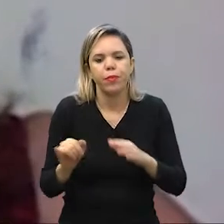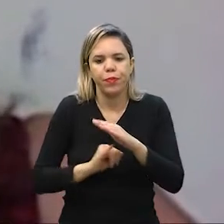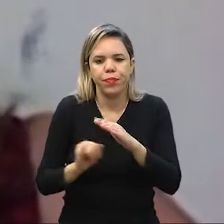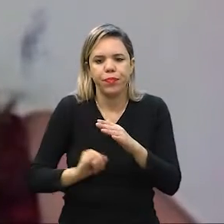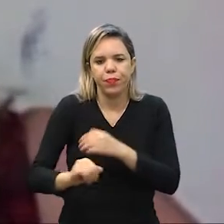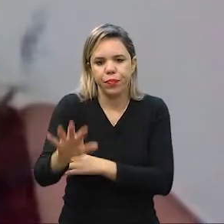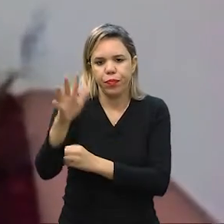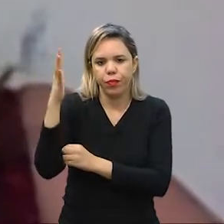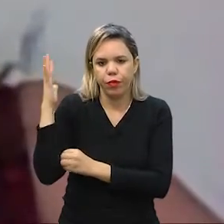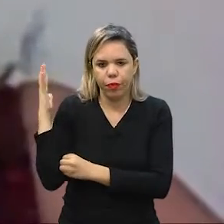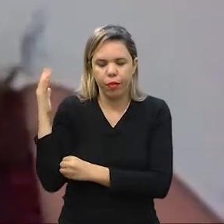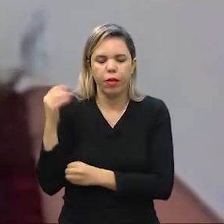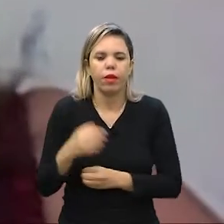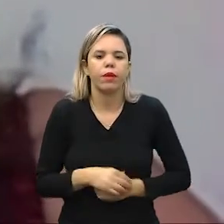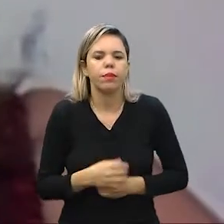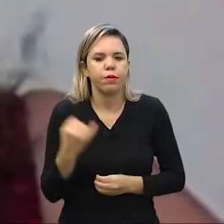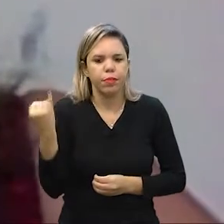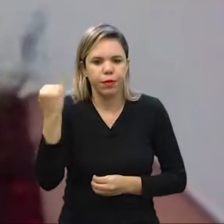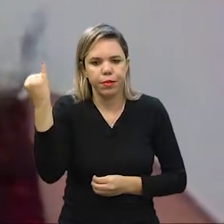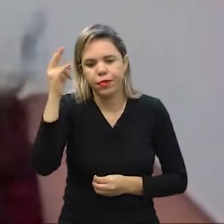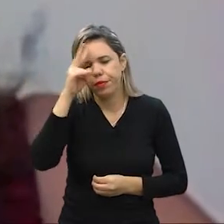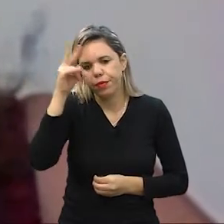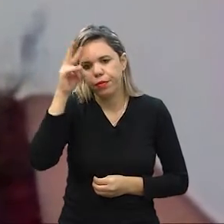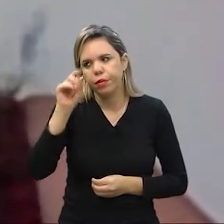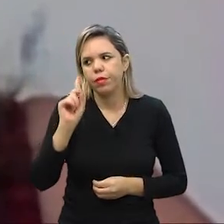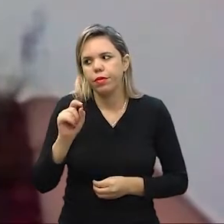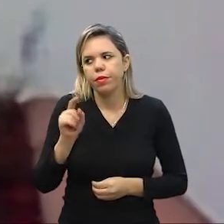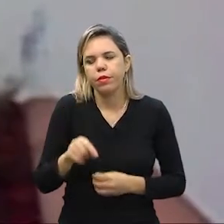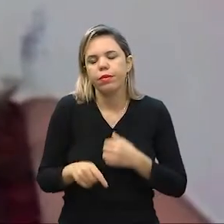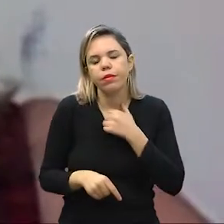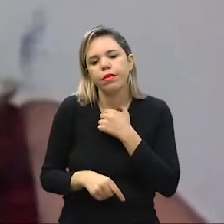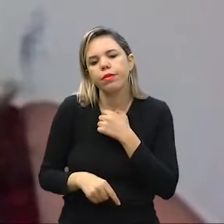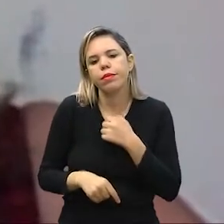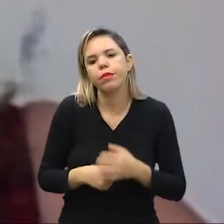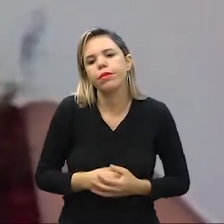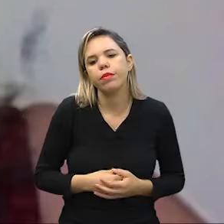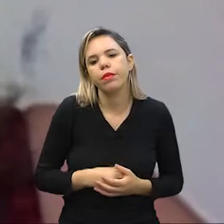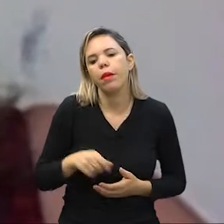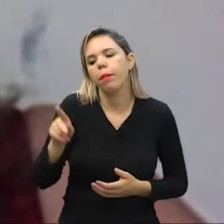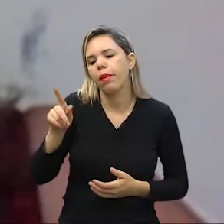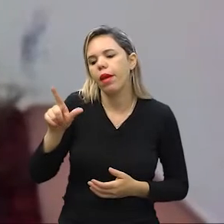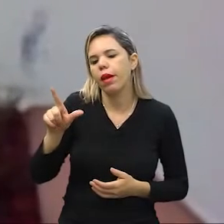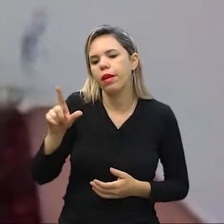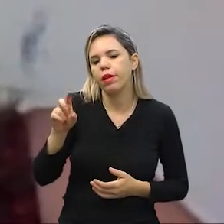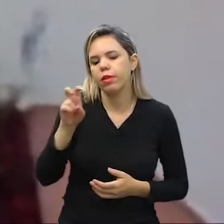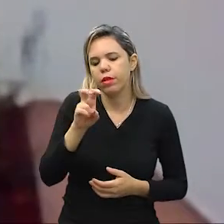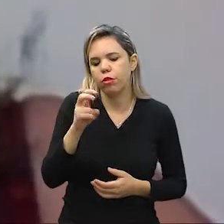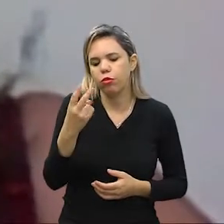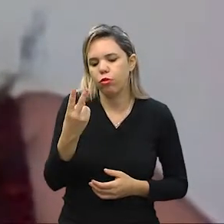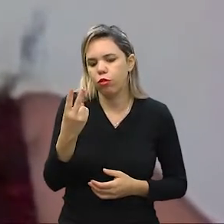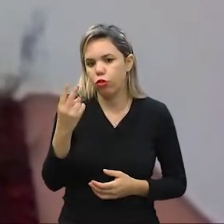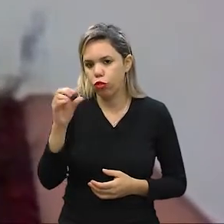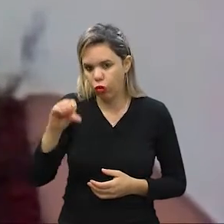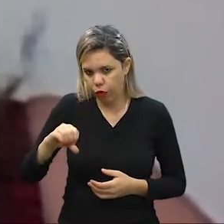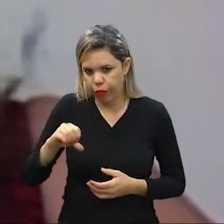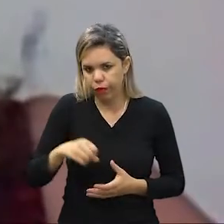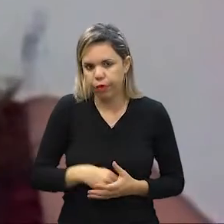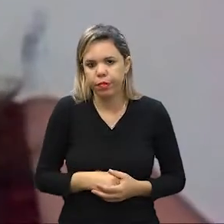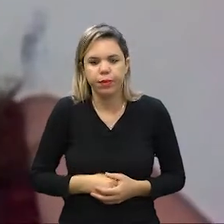Florestal. É importante lembrar que esse PL 529,